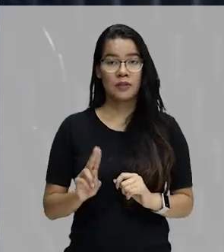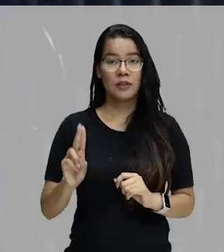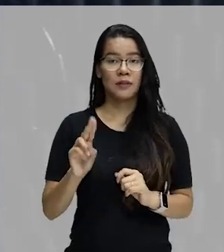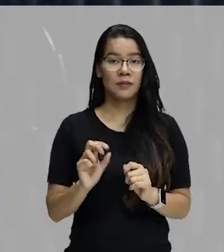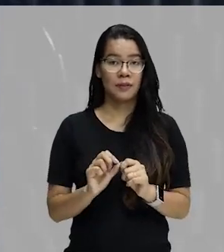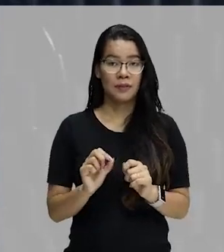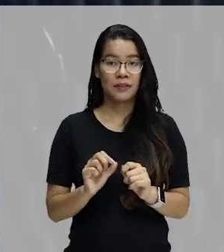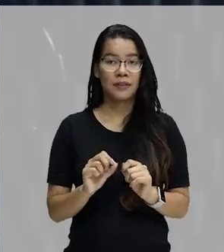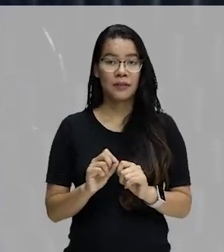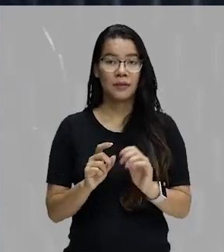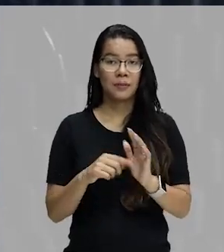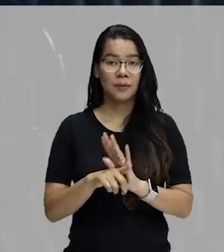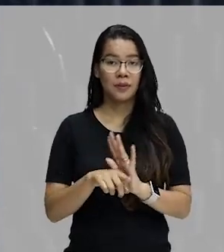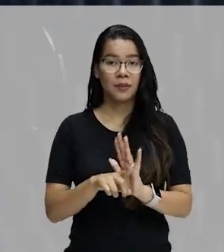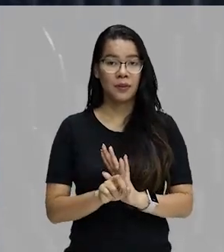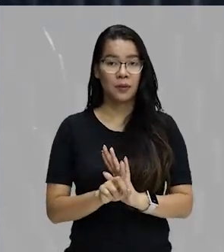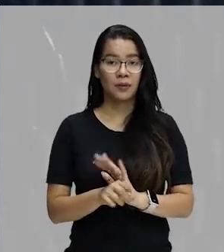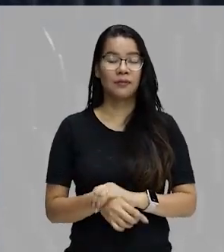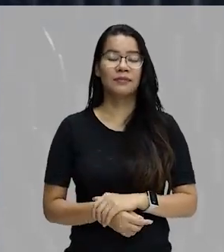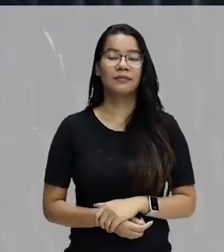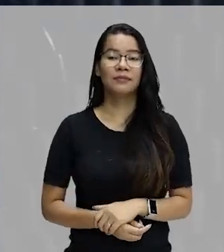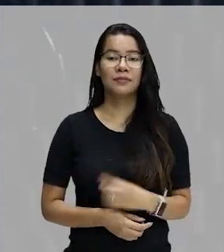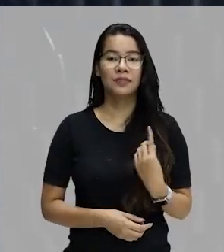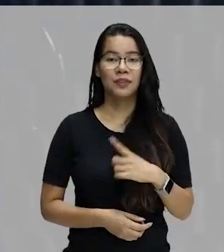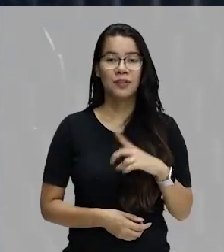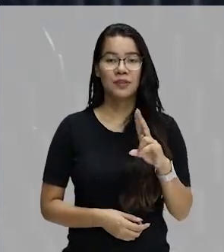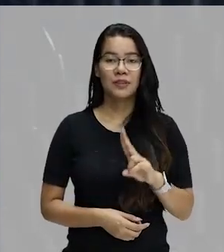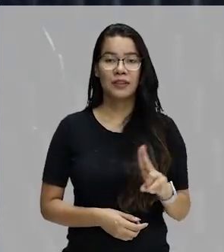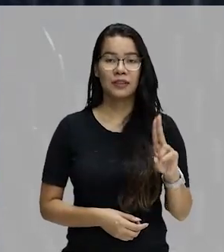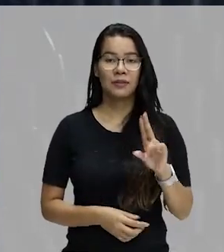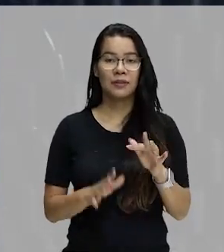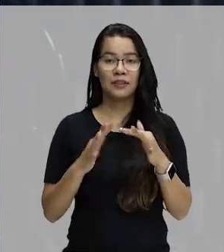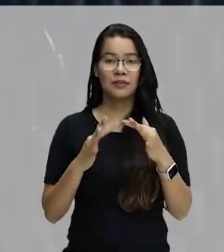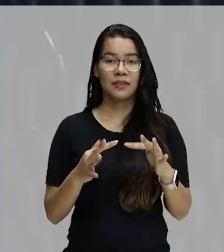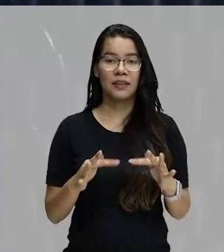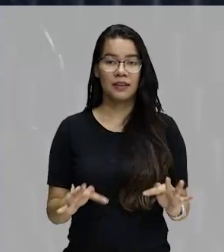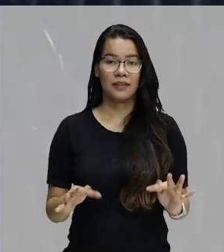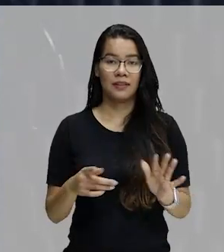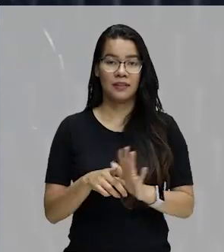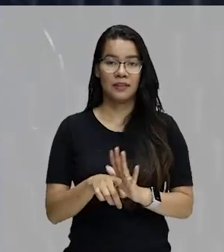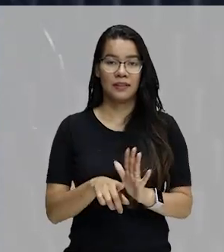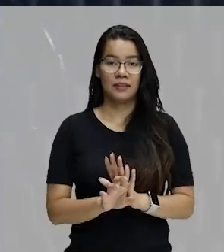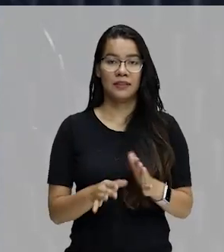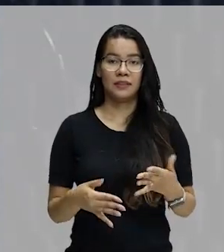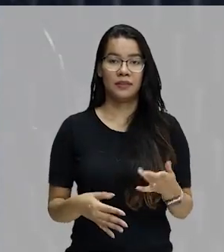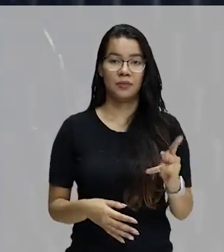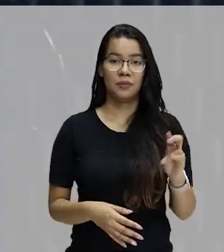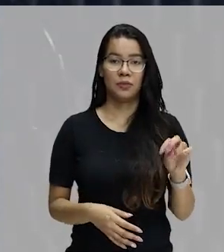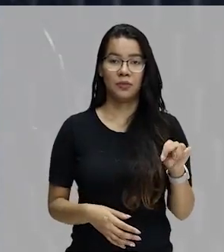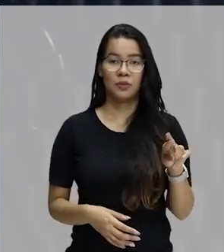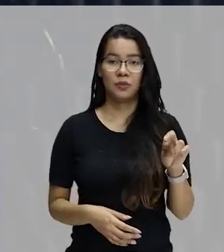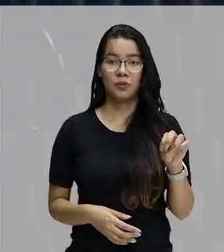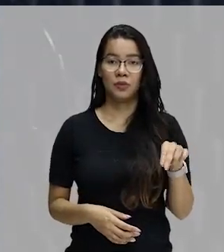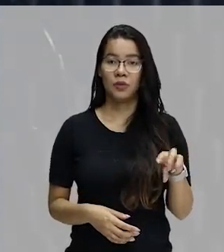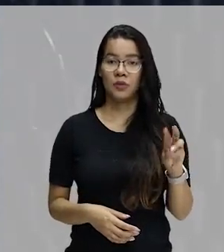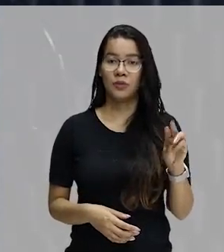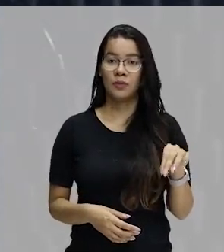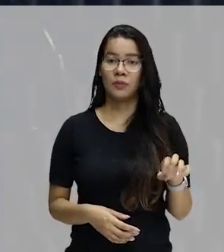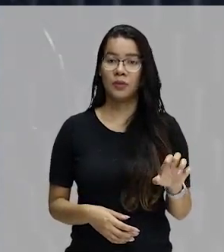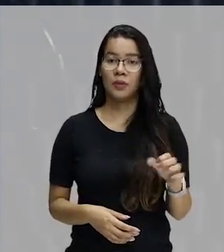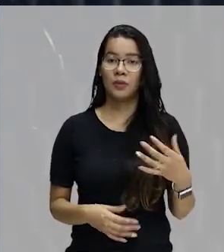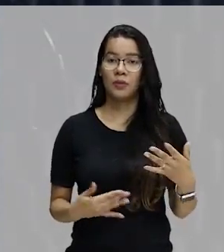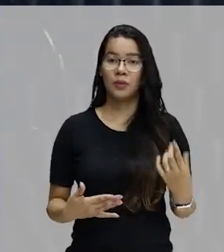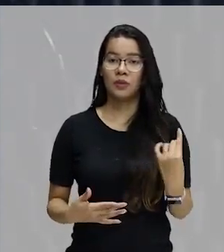vamos utilizar justamente nas sentenças interrogativas, que são essas perguntas. O pronome, quando nós analisamos a